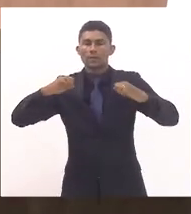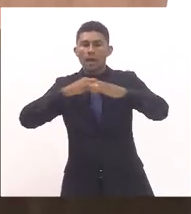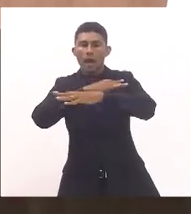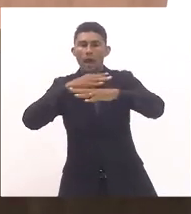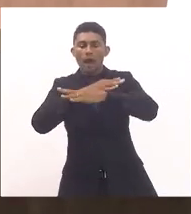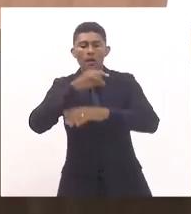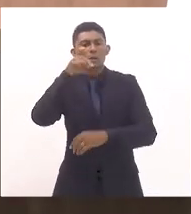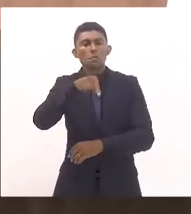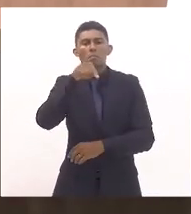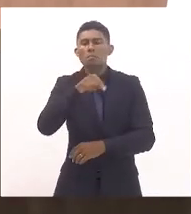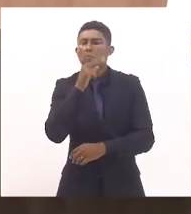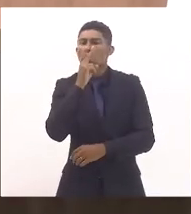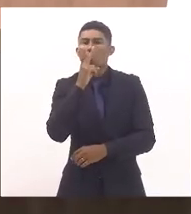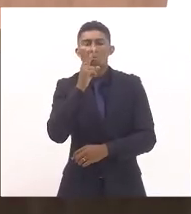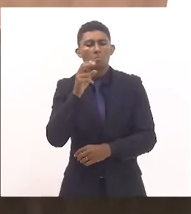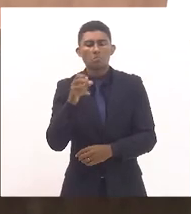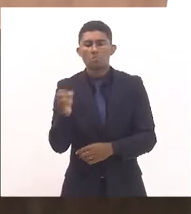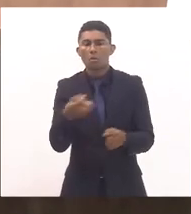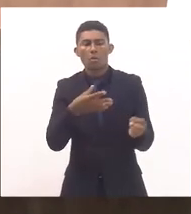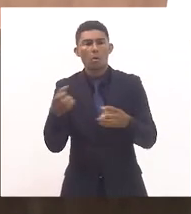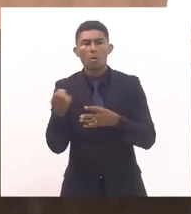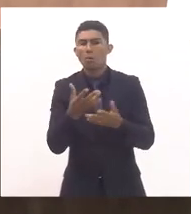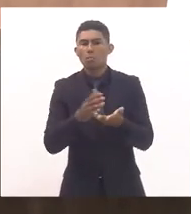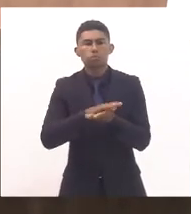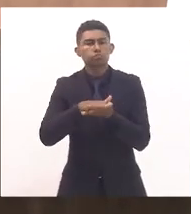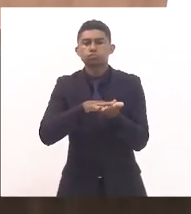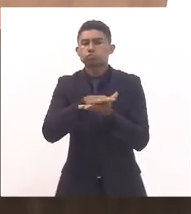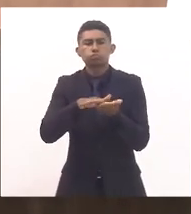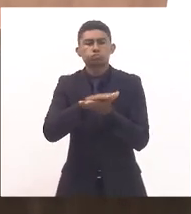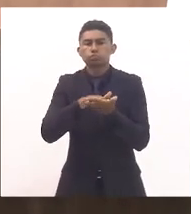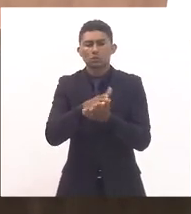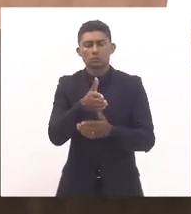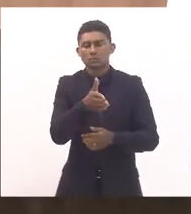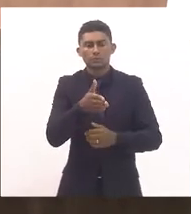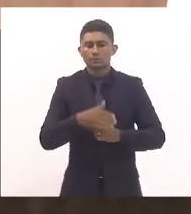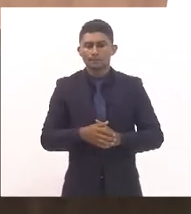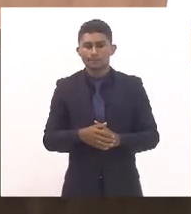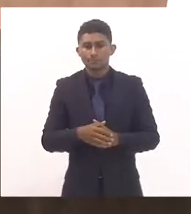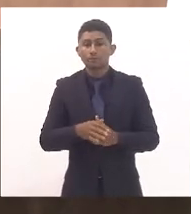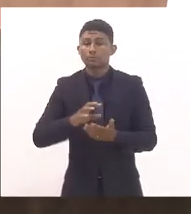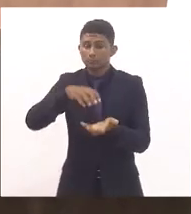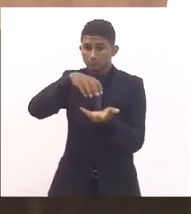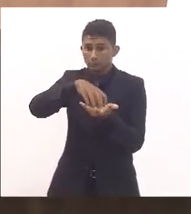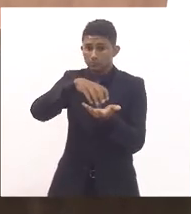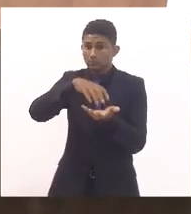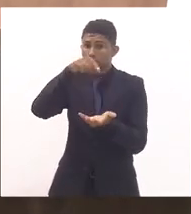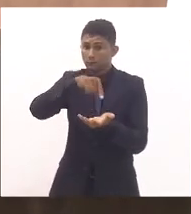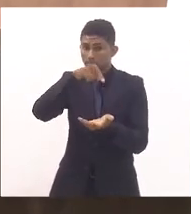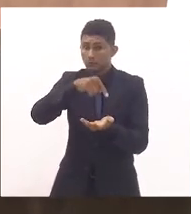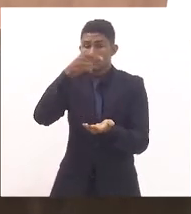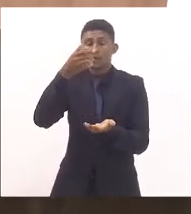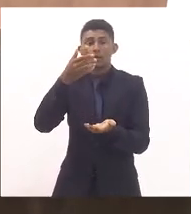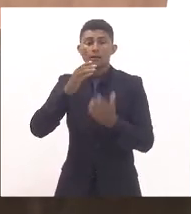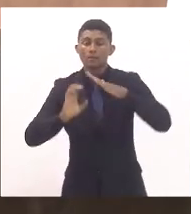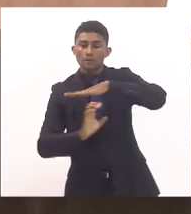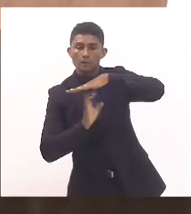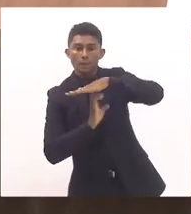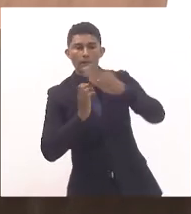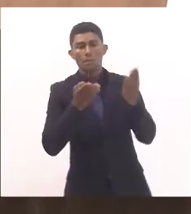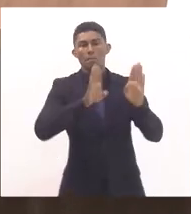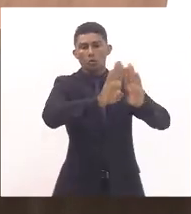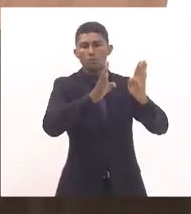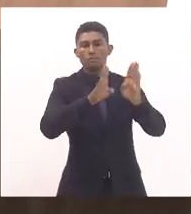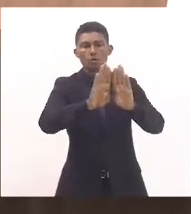acompanhado essa recuperação do Estado. O centro da cidade vem perdendo empresas. E essa